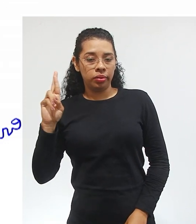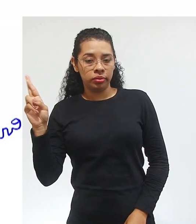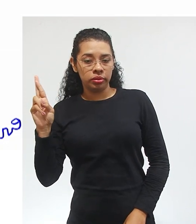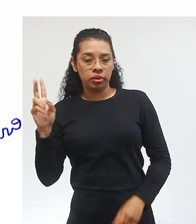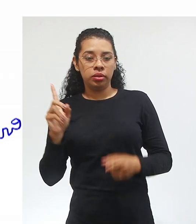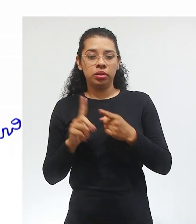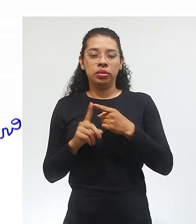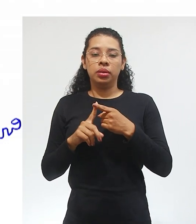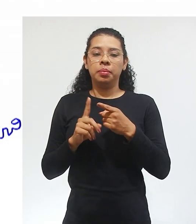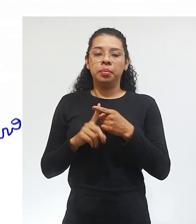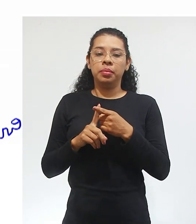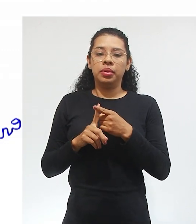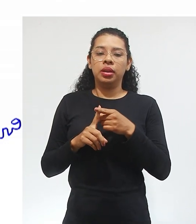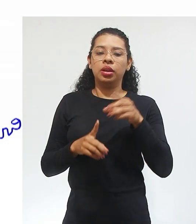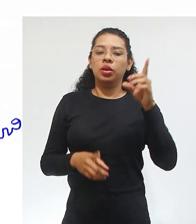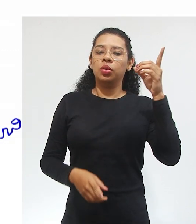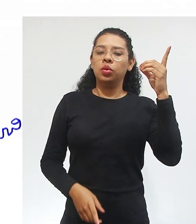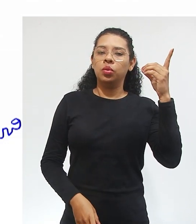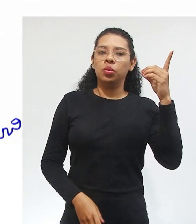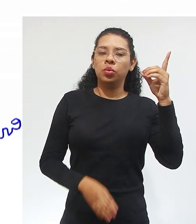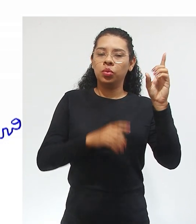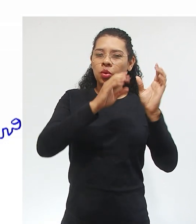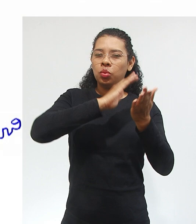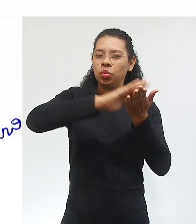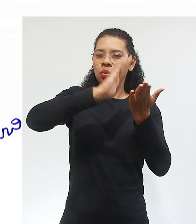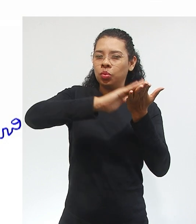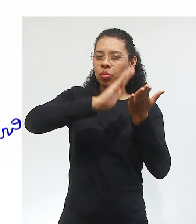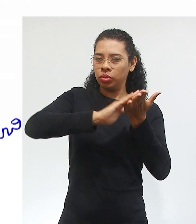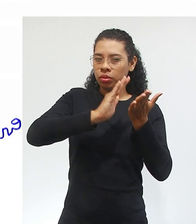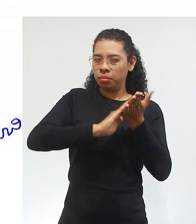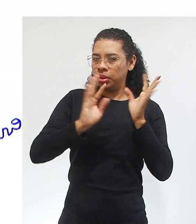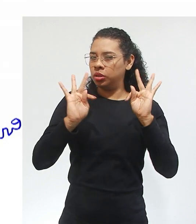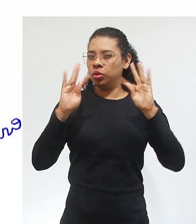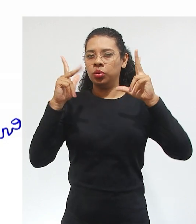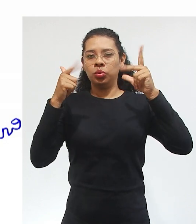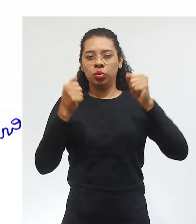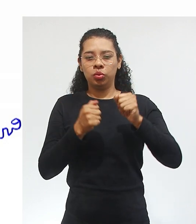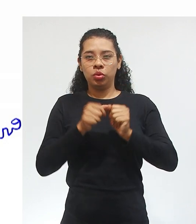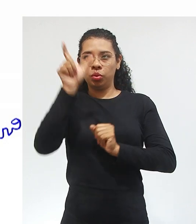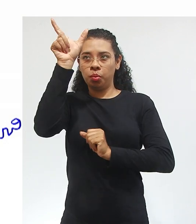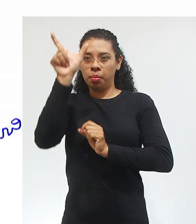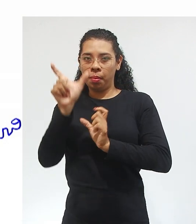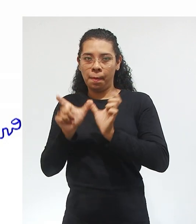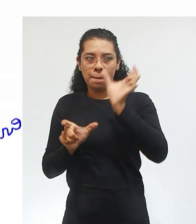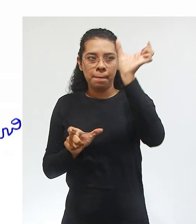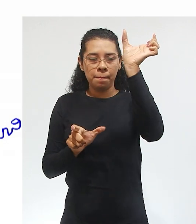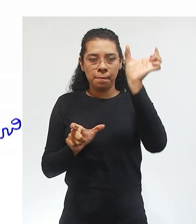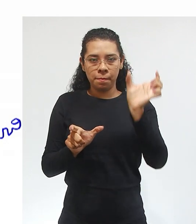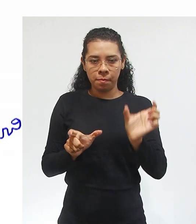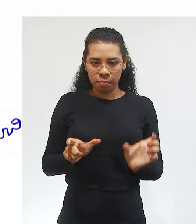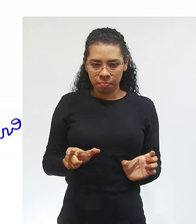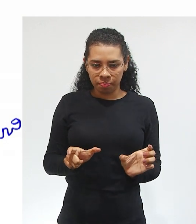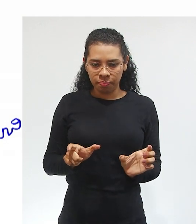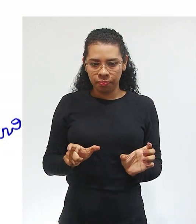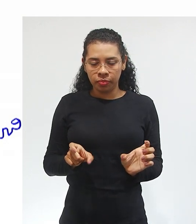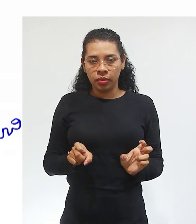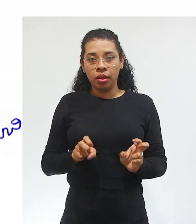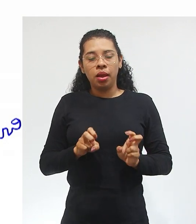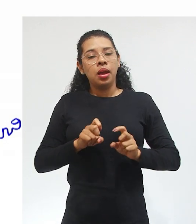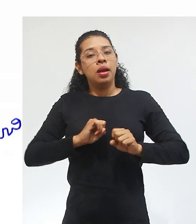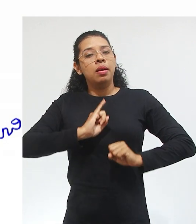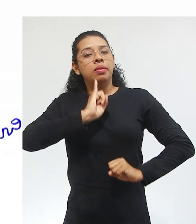da receita e aqui é o lado da despesas. Todas as despesas são lançadas aqui.